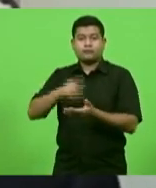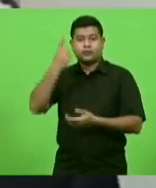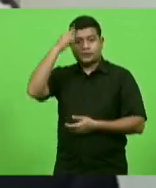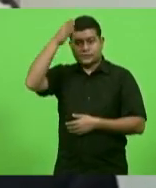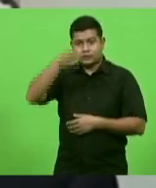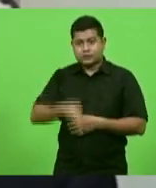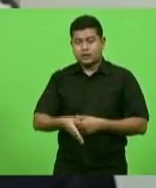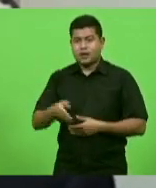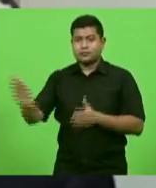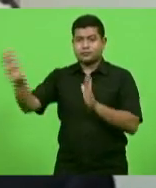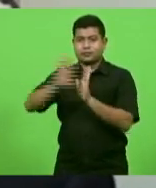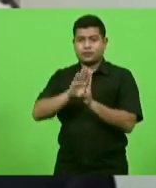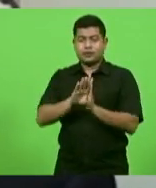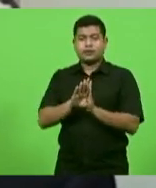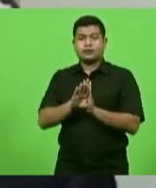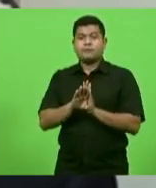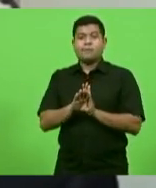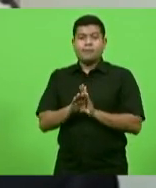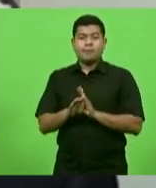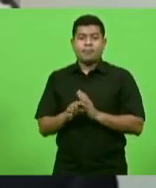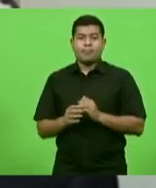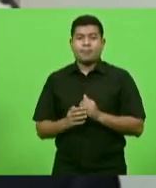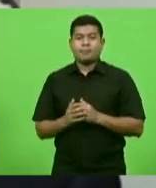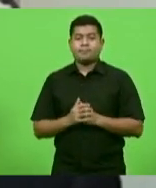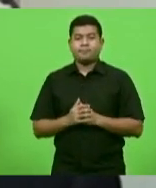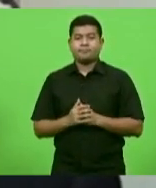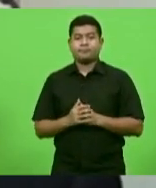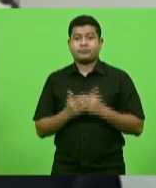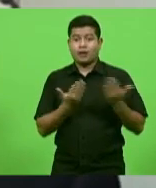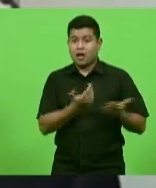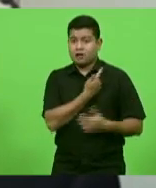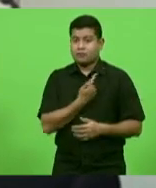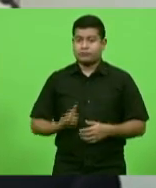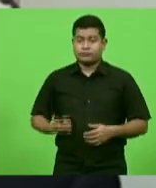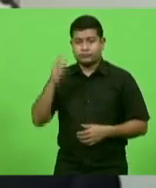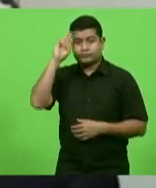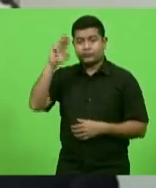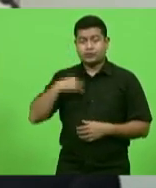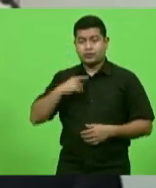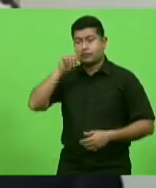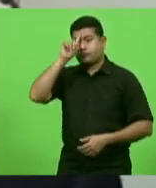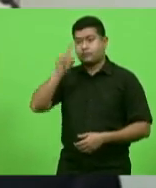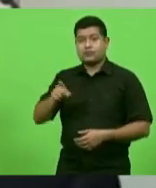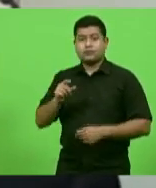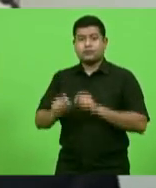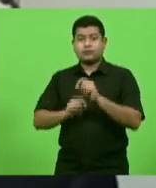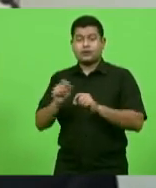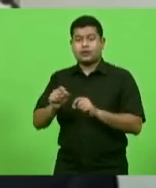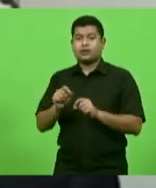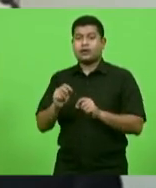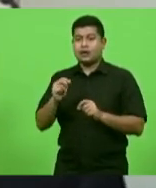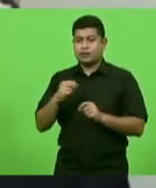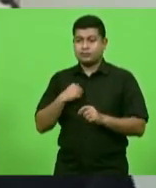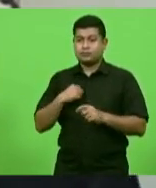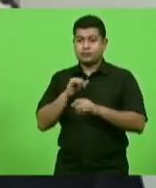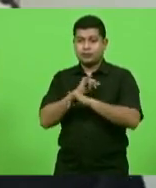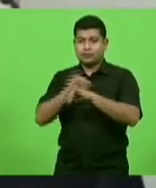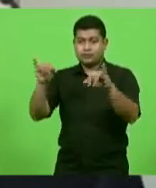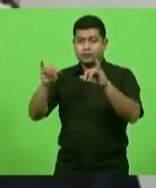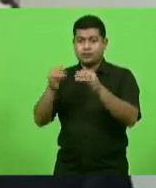dos equipamentos adquiridos imediatamente e o governador do Estado determinou que fosse notificado